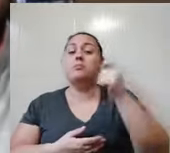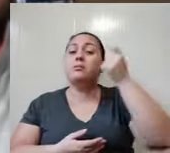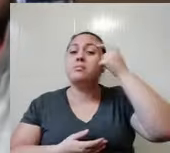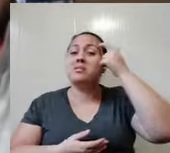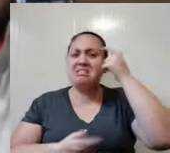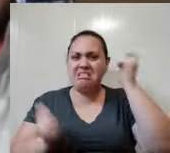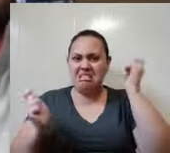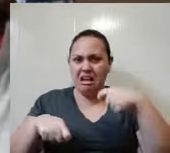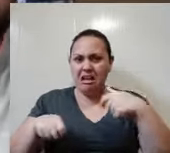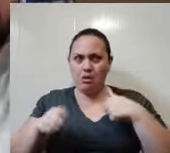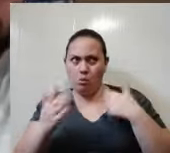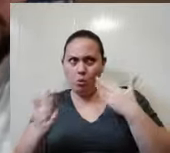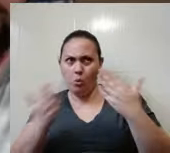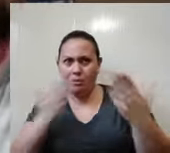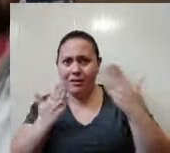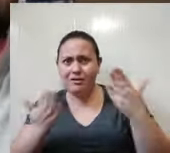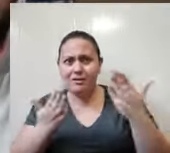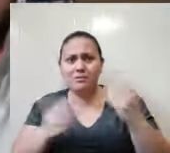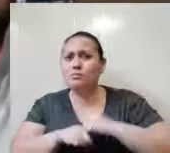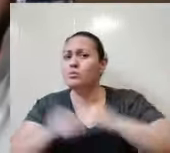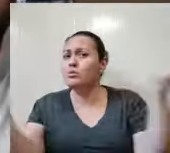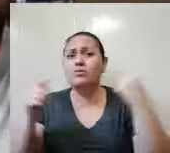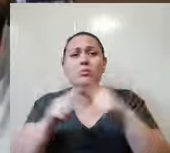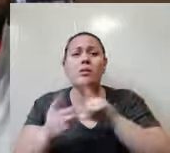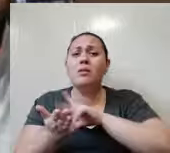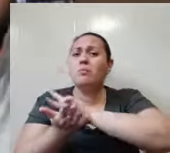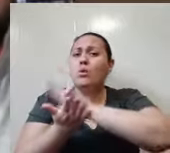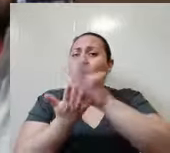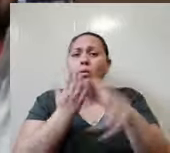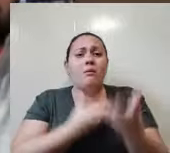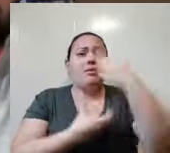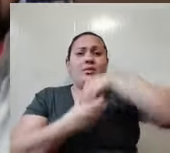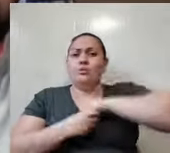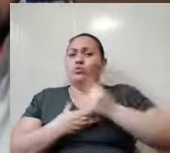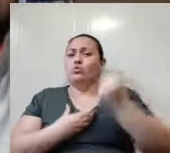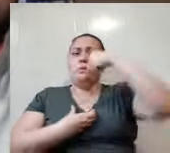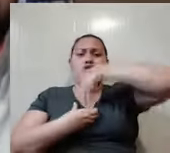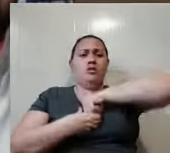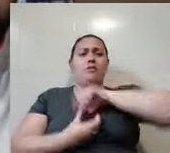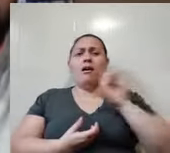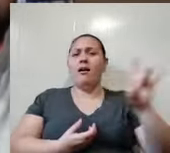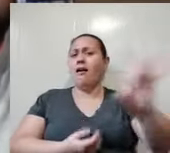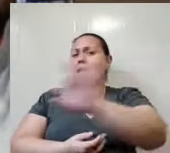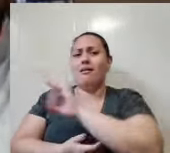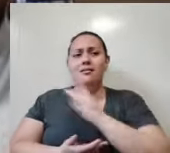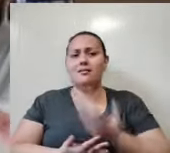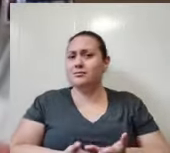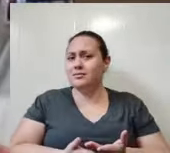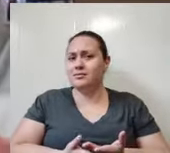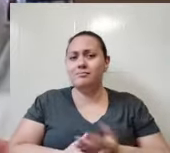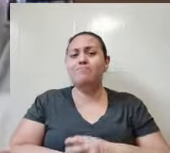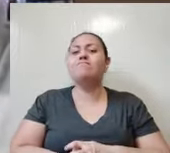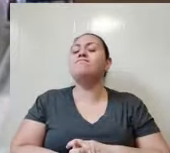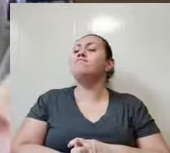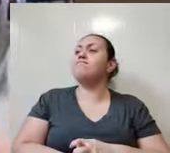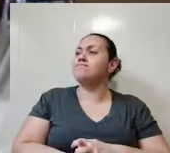como se comparar, considerando a pluralidade que entende a existência de um sujeito. Não sei o que tu acha, E